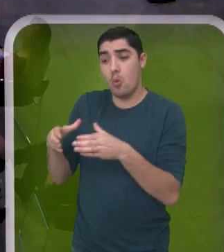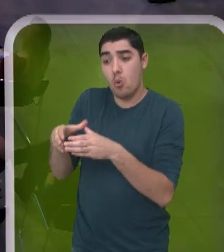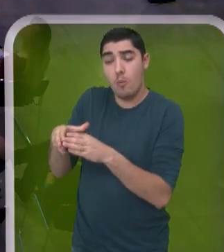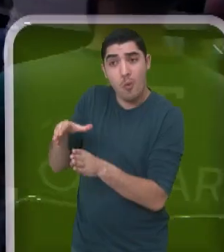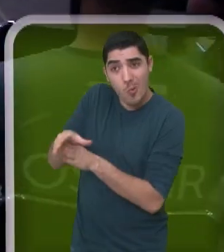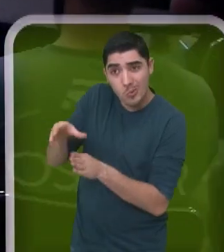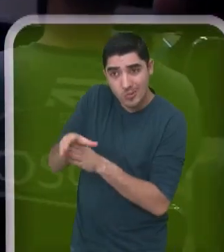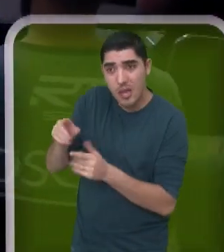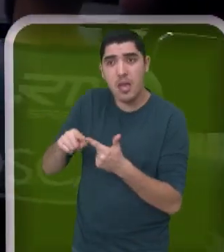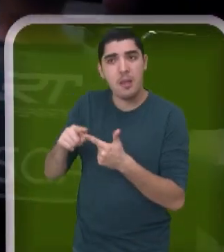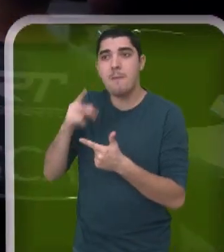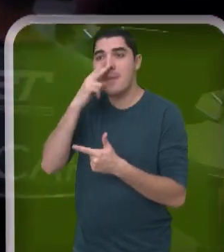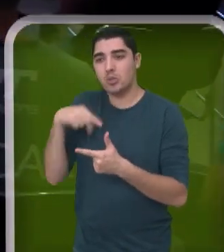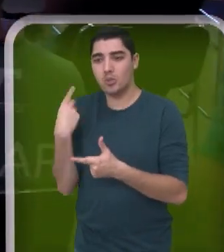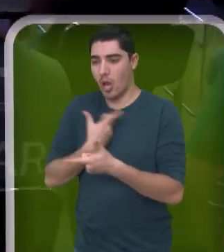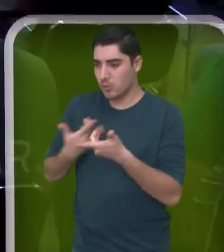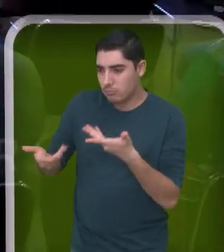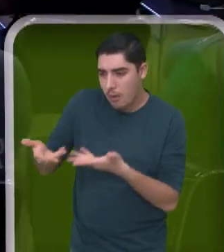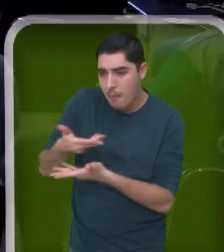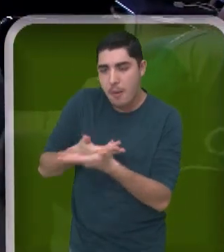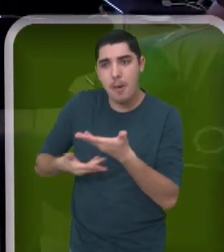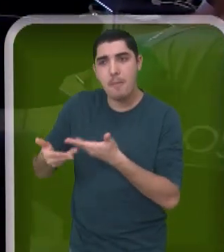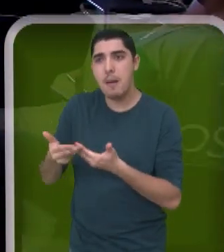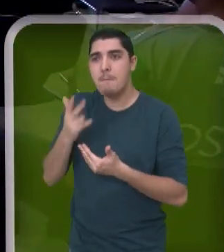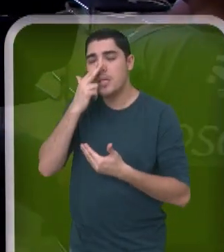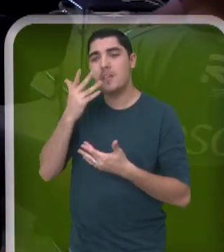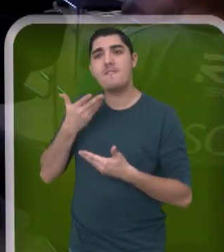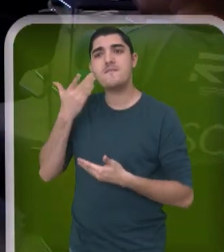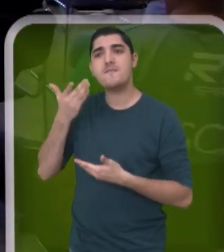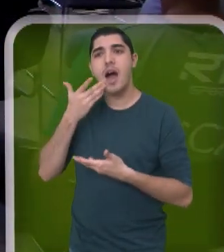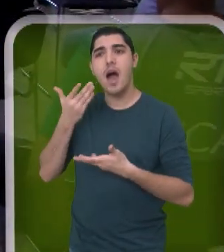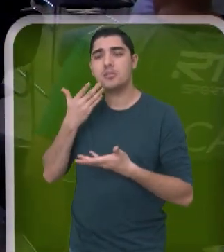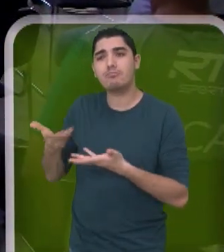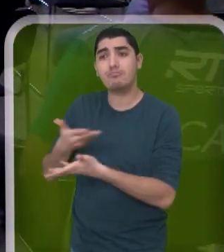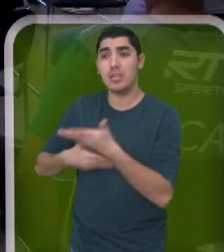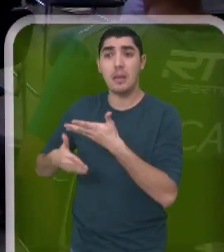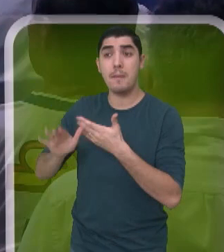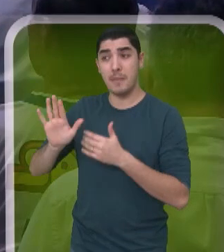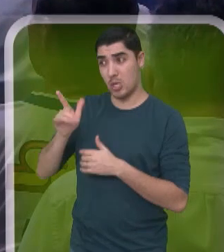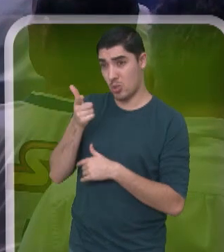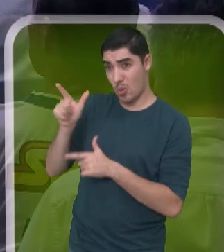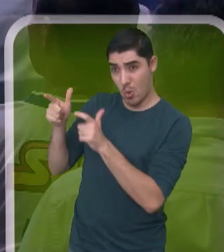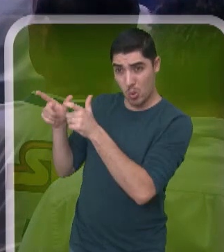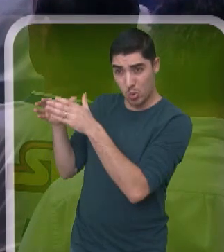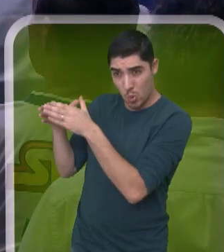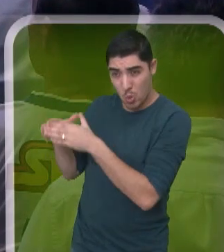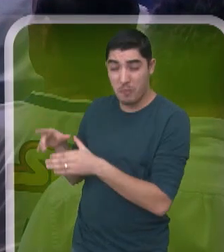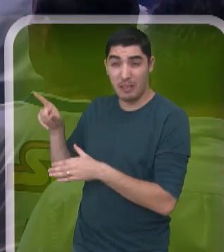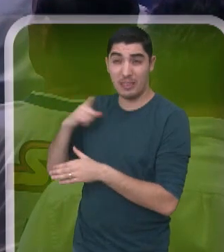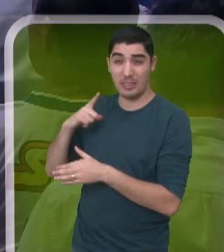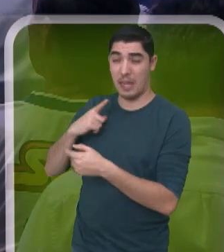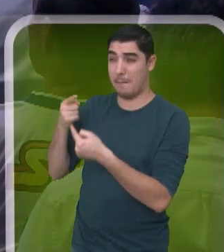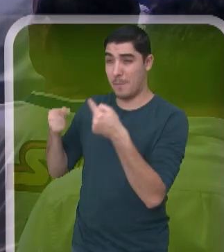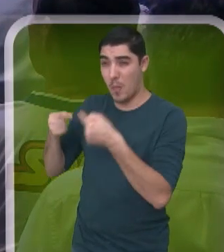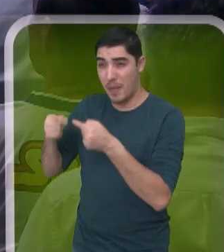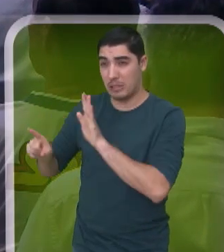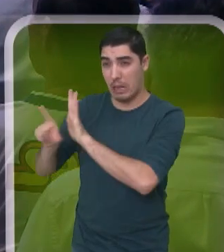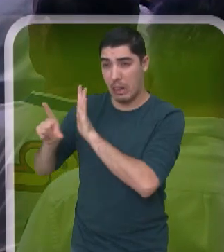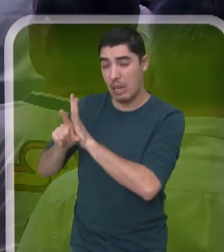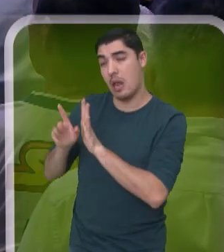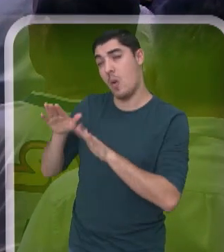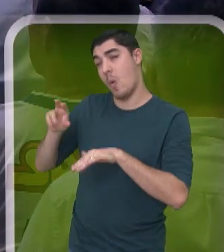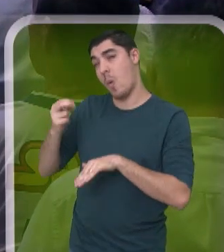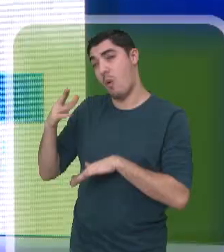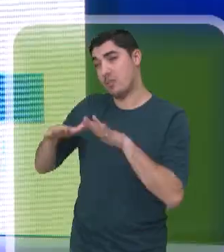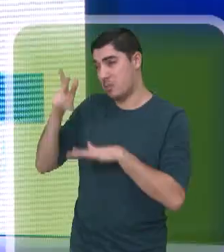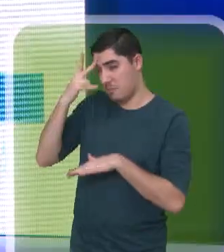facilitou muito. Diferentemente de outros clubes que vem tendo dificuldades políticas, por ego, por poder, enfim.